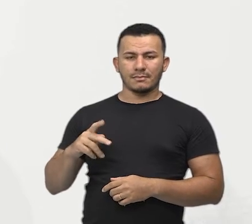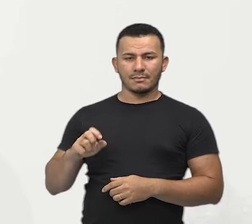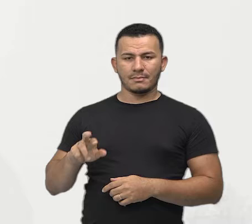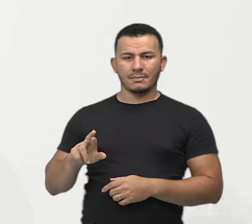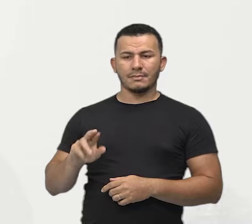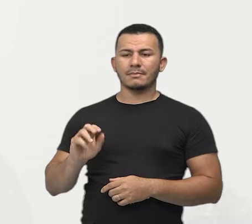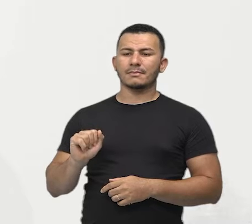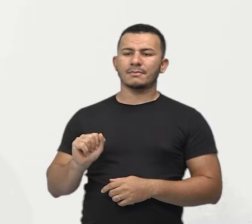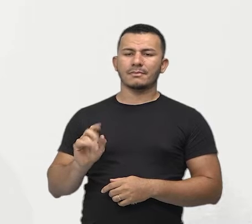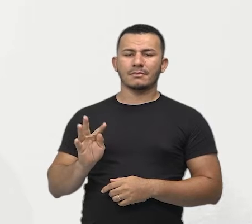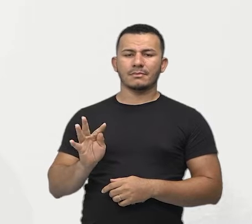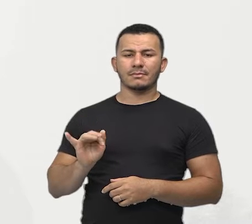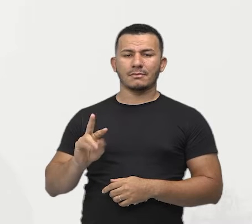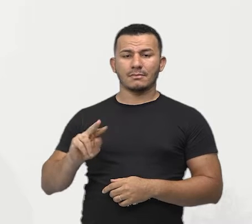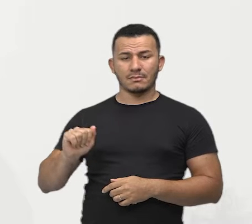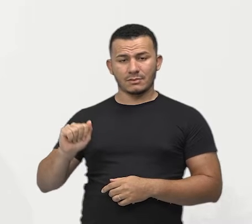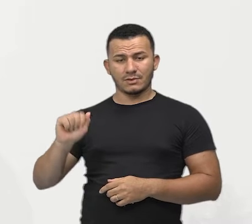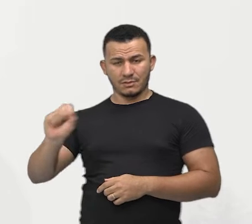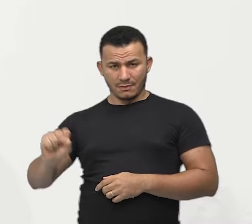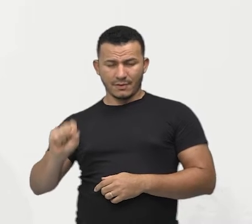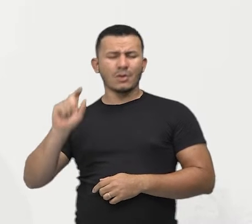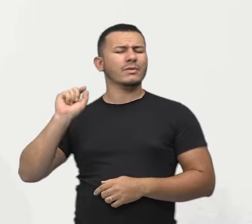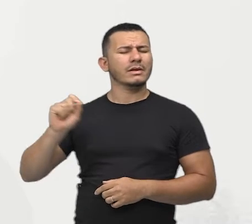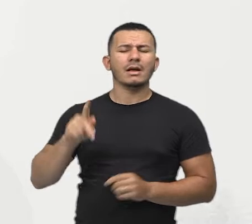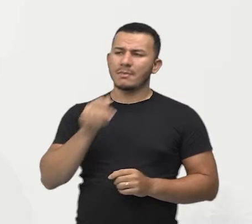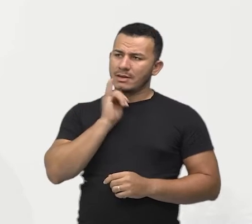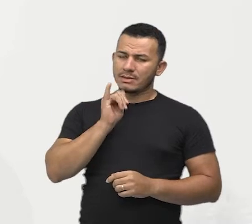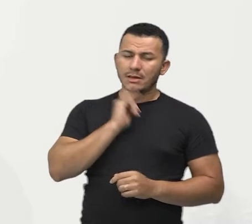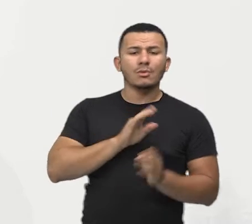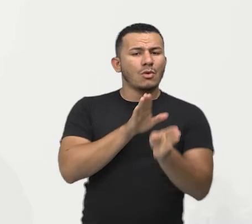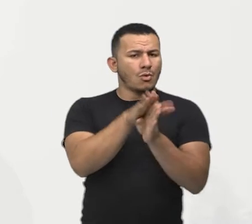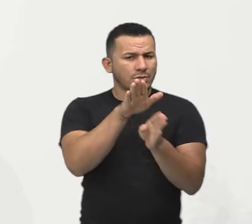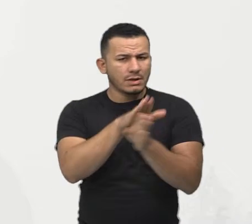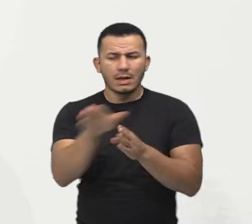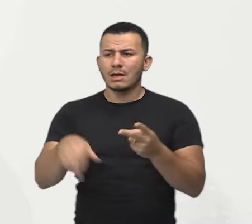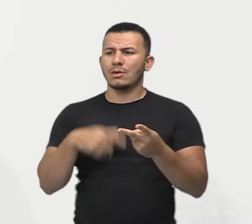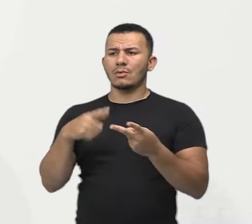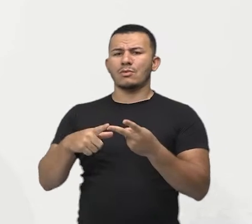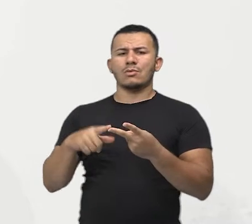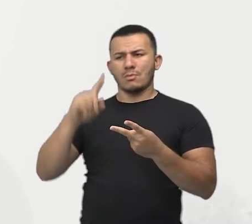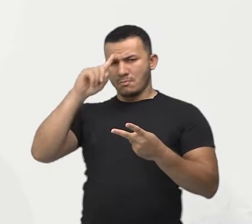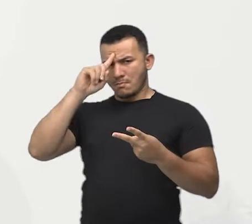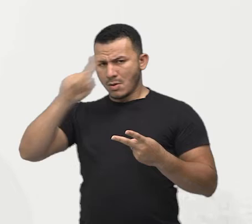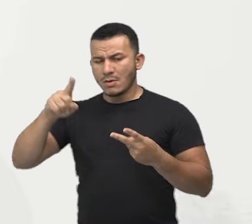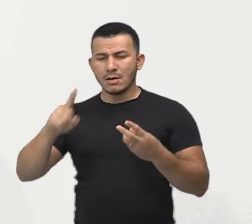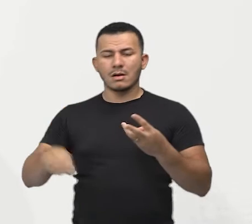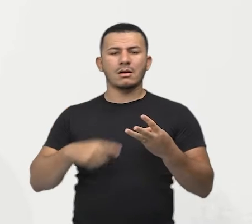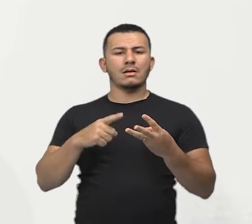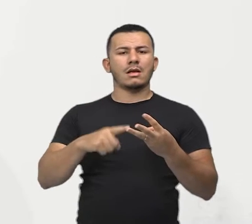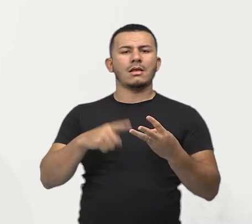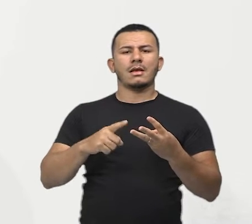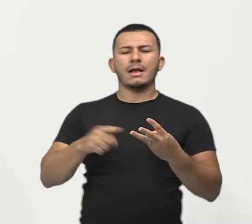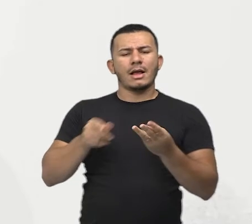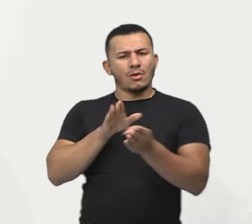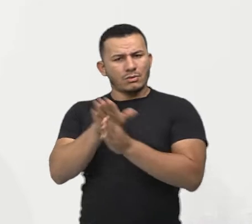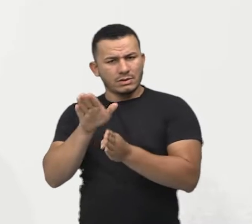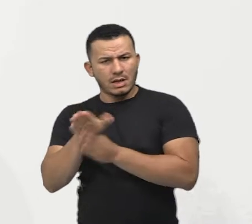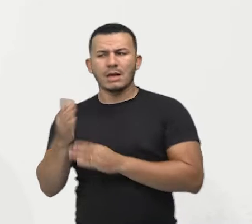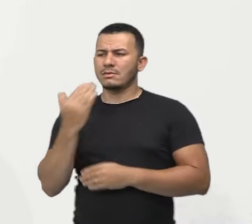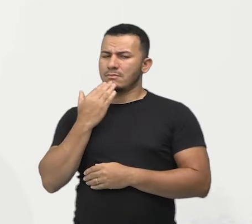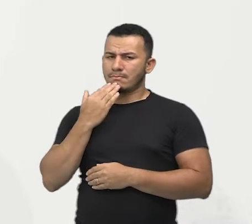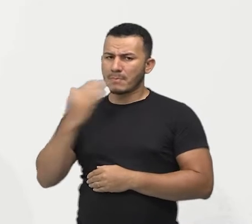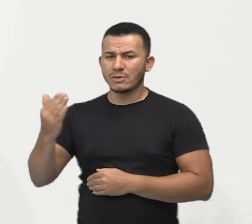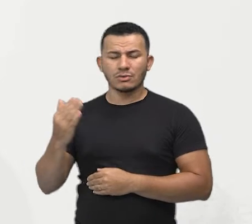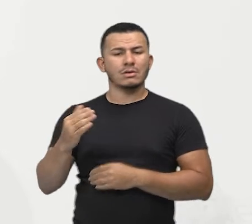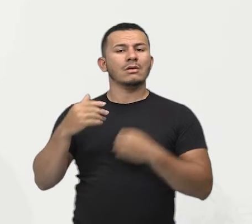certo? Ordens, conselhos, pedidos, essas frases vão trazer para a gente essas ideias. Elas